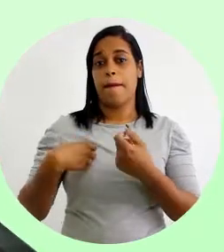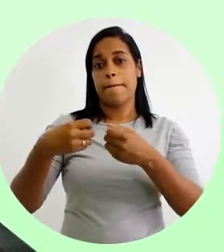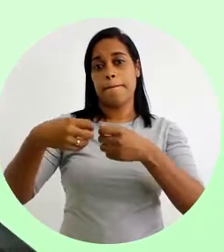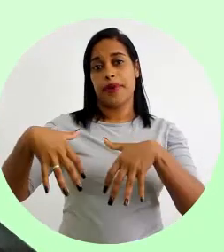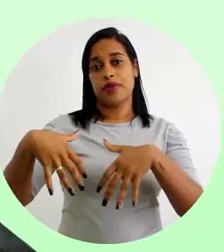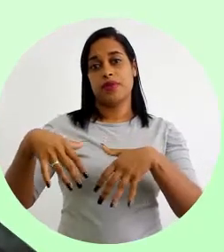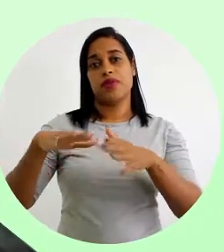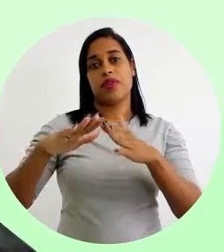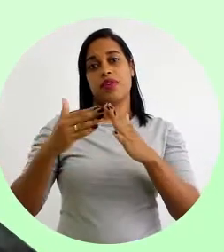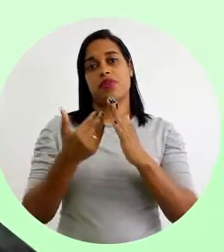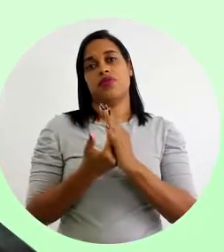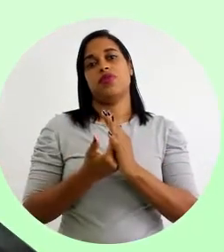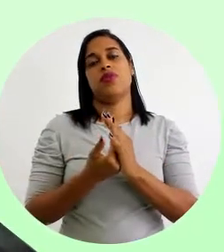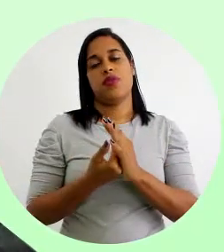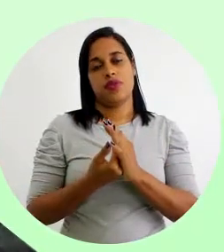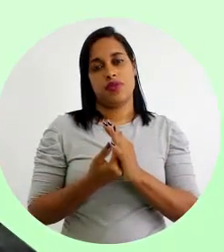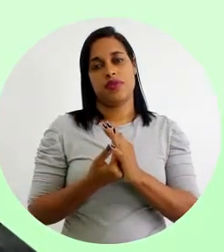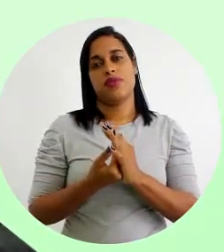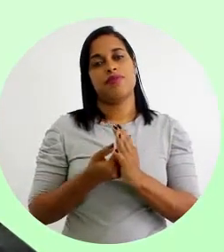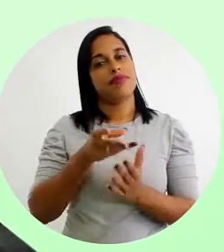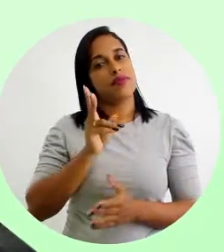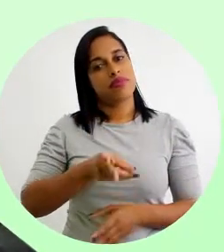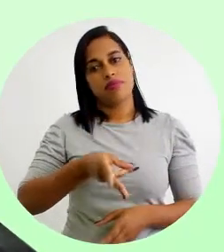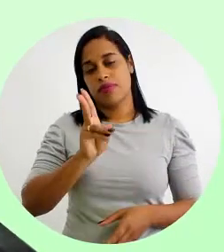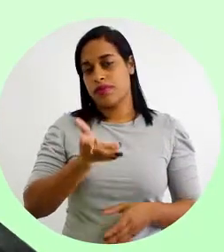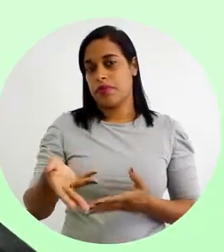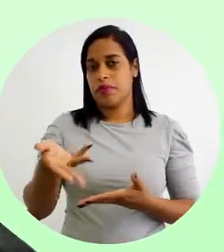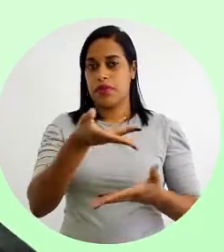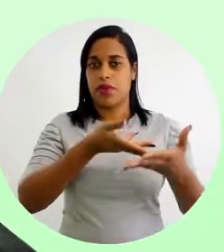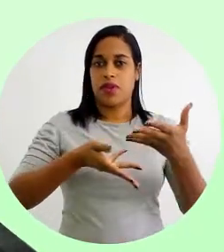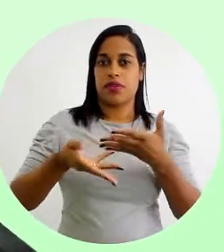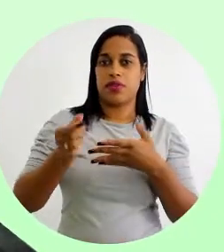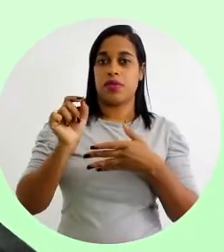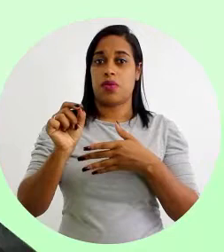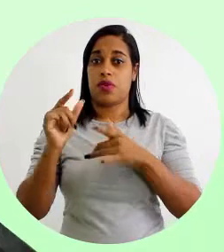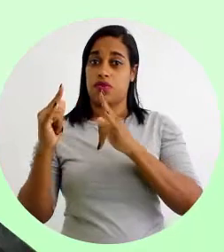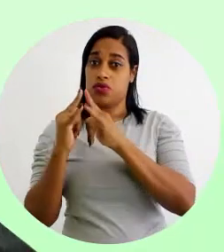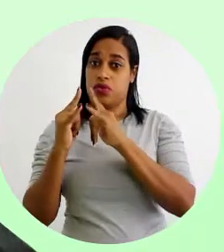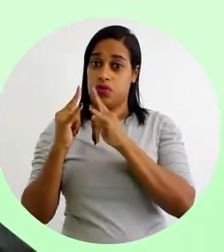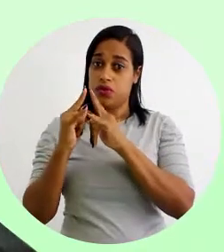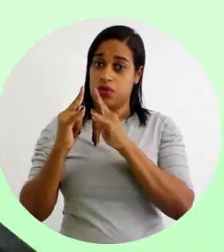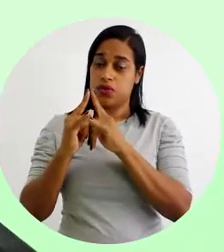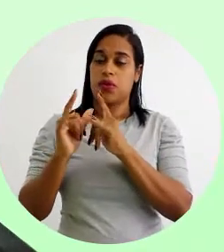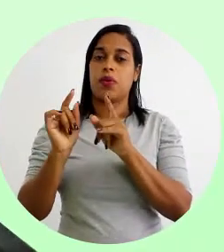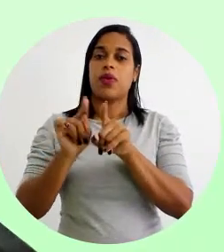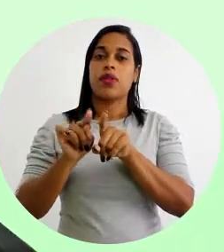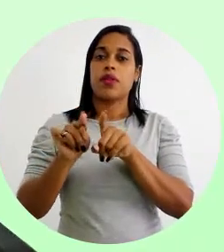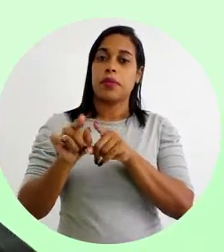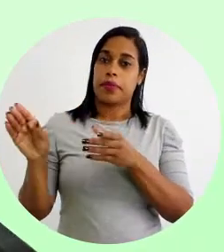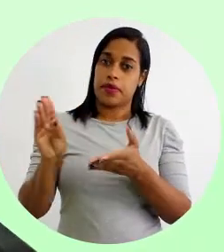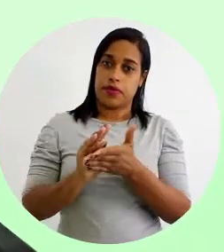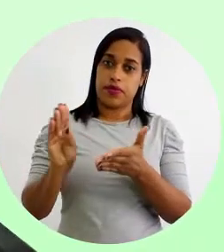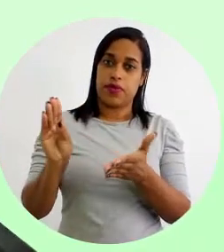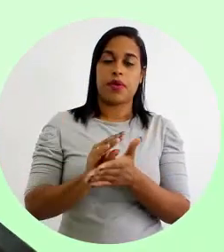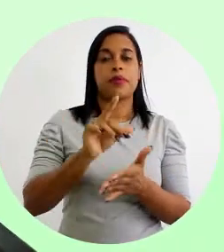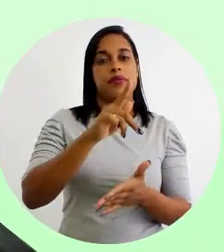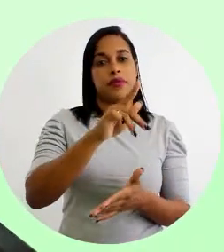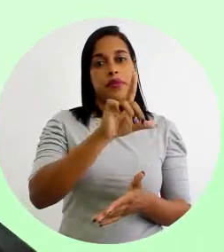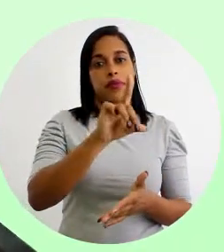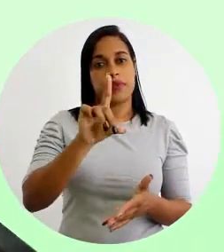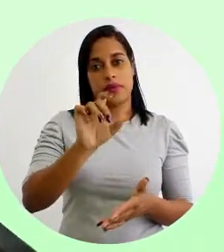quem vai ser prejudicado é a escola. Isso com relação aos suprimentos institucional e aos recursos também